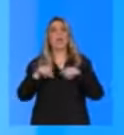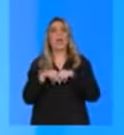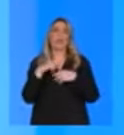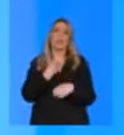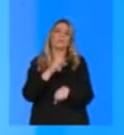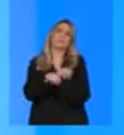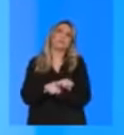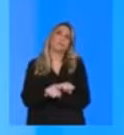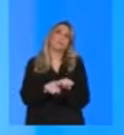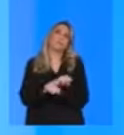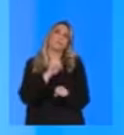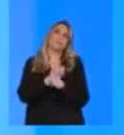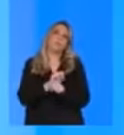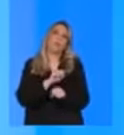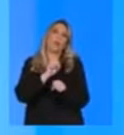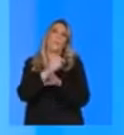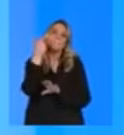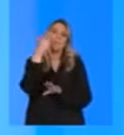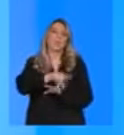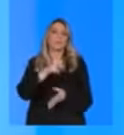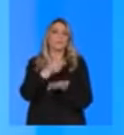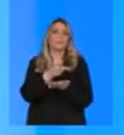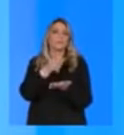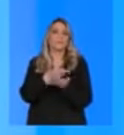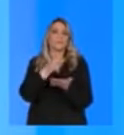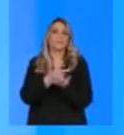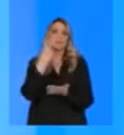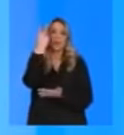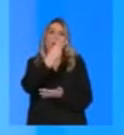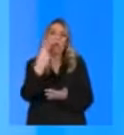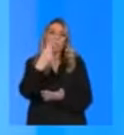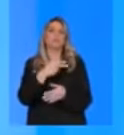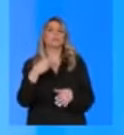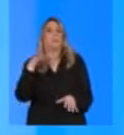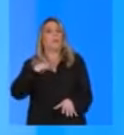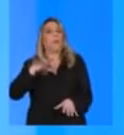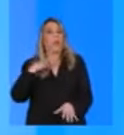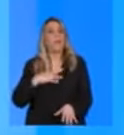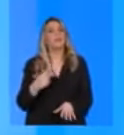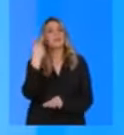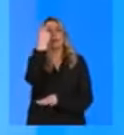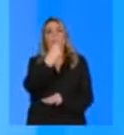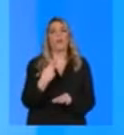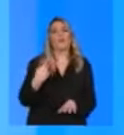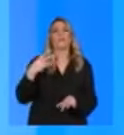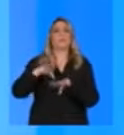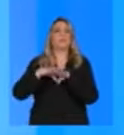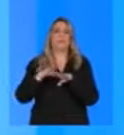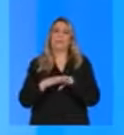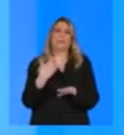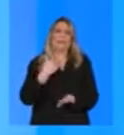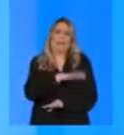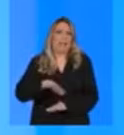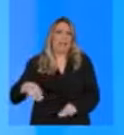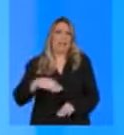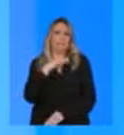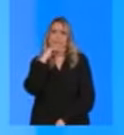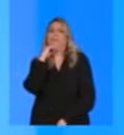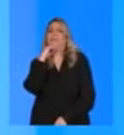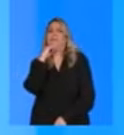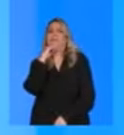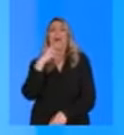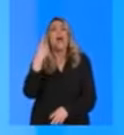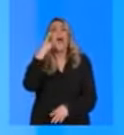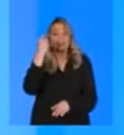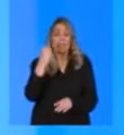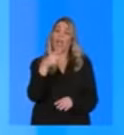outra a professora repetindo são 2 horas de português em bloco hoje Du horas de matemática em bloco ninguém aguenta isso A ideia é que a criança